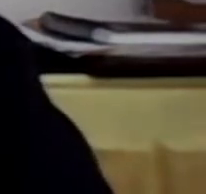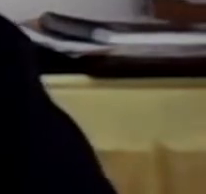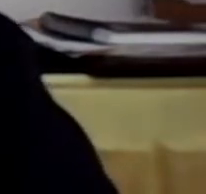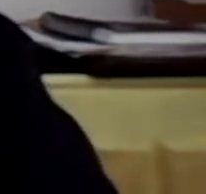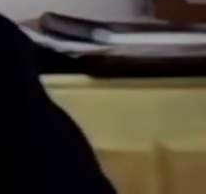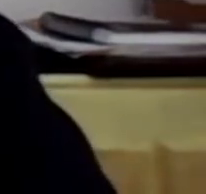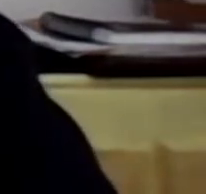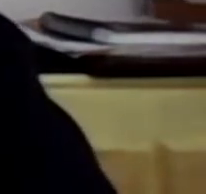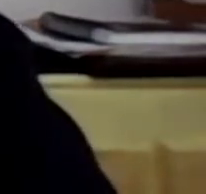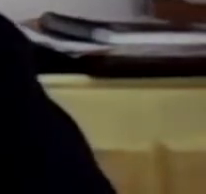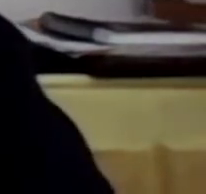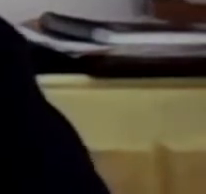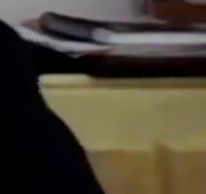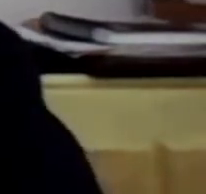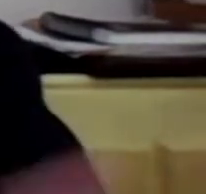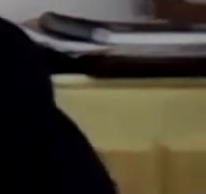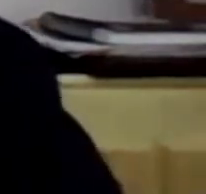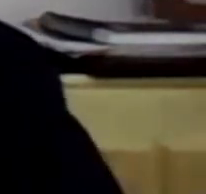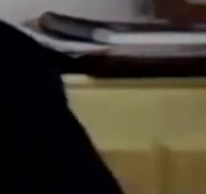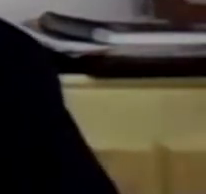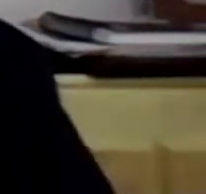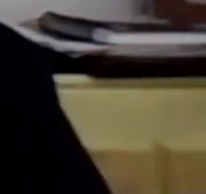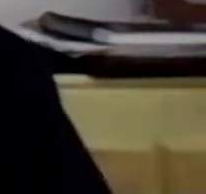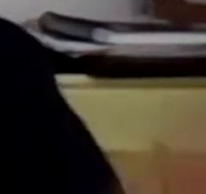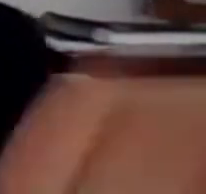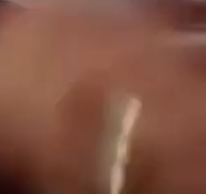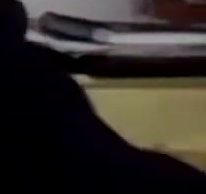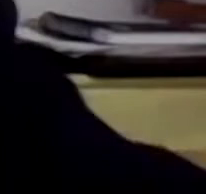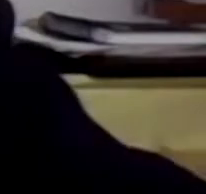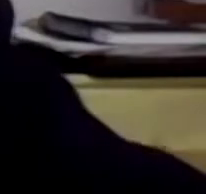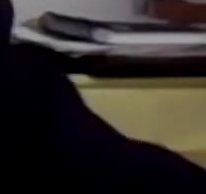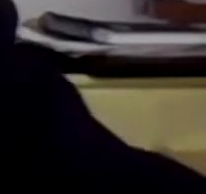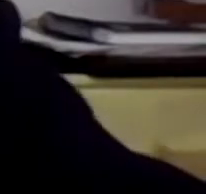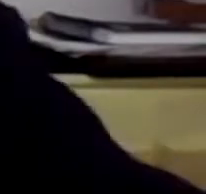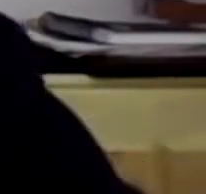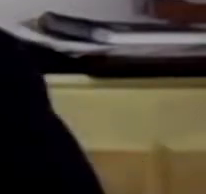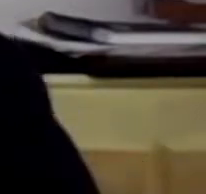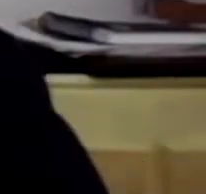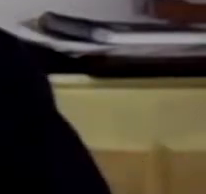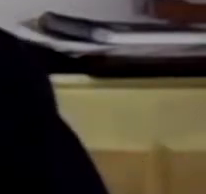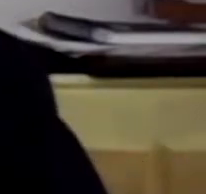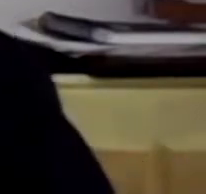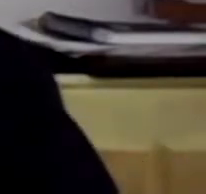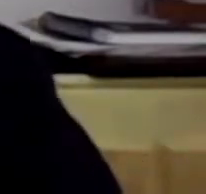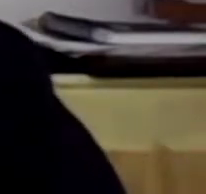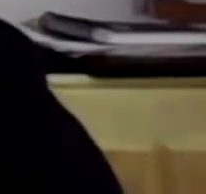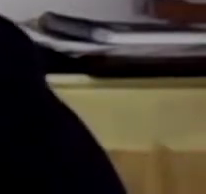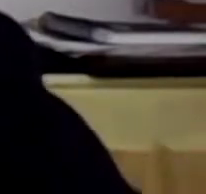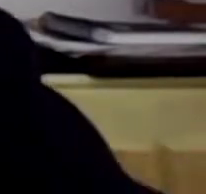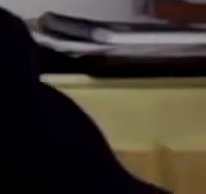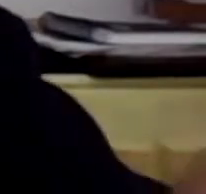certo? A princípio, isso, vereador Rossini, me coloco à disposição. Nós, enquanto bancada do Partido dos Trabalhadores na